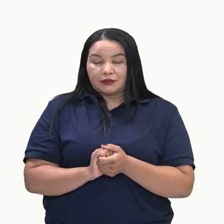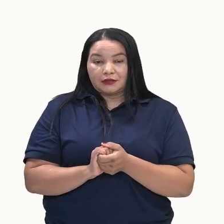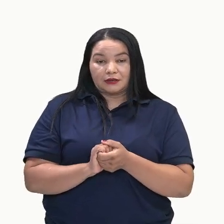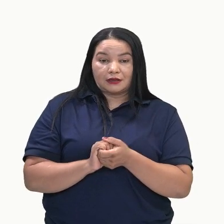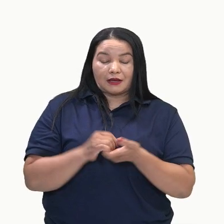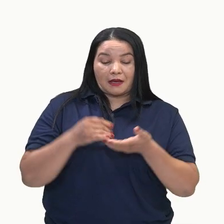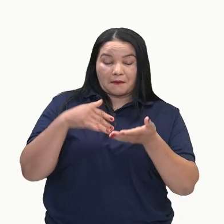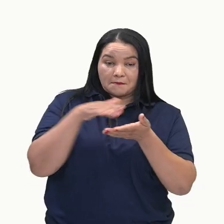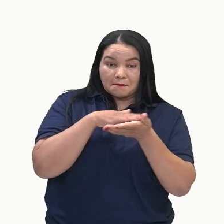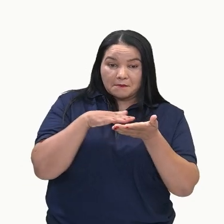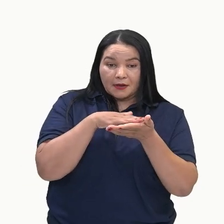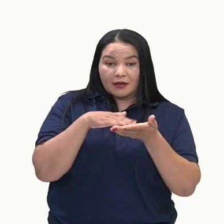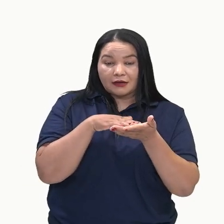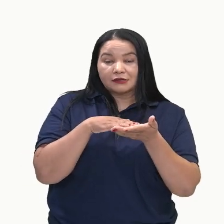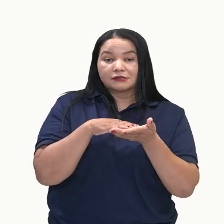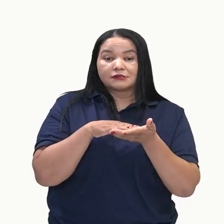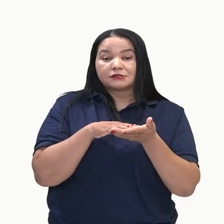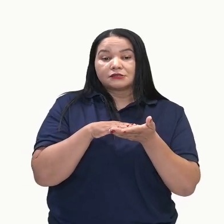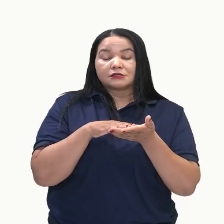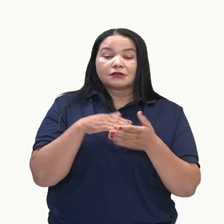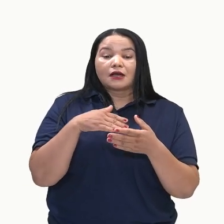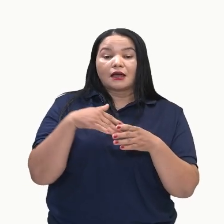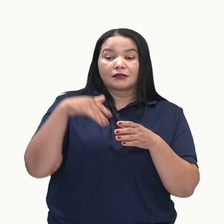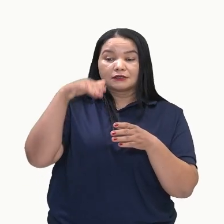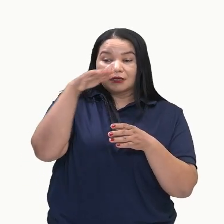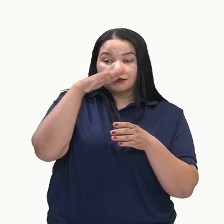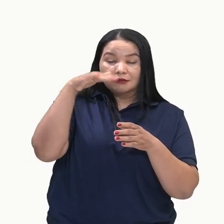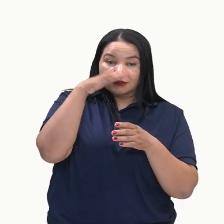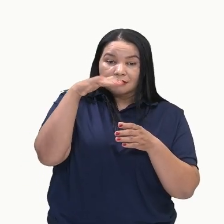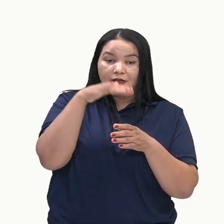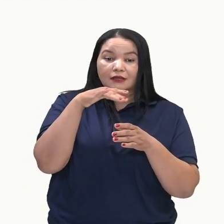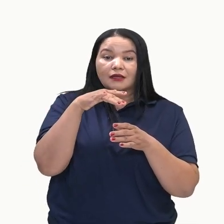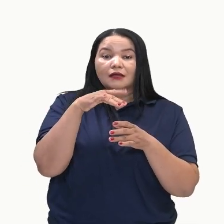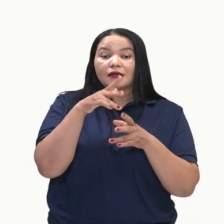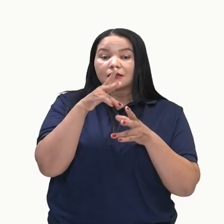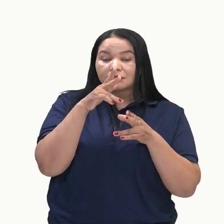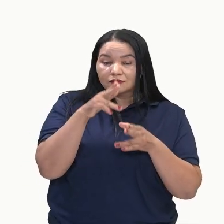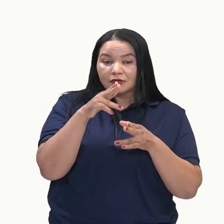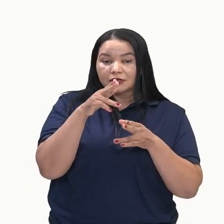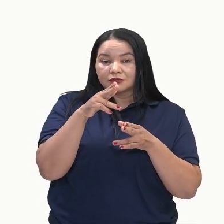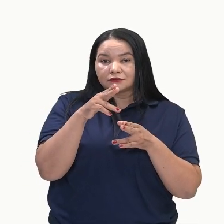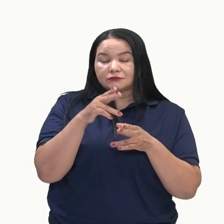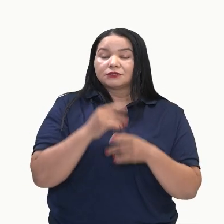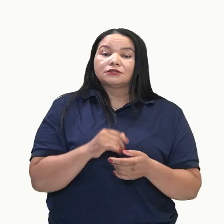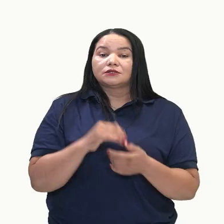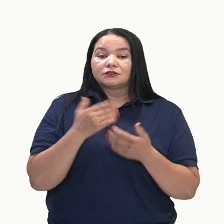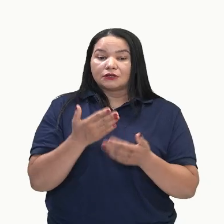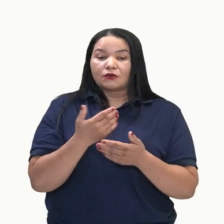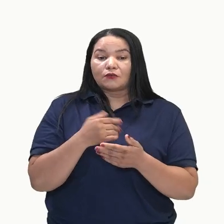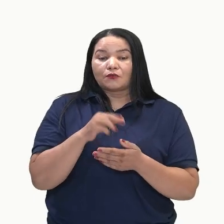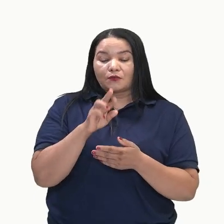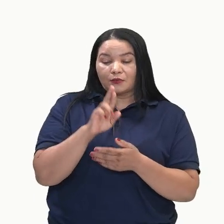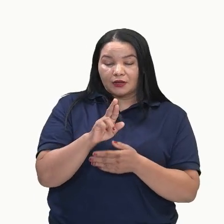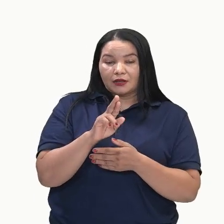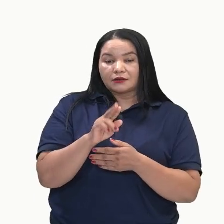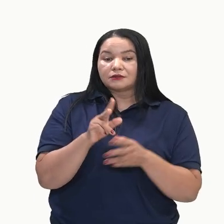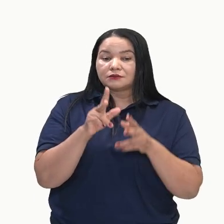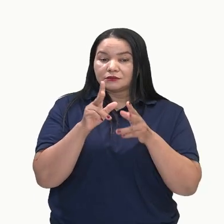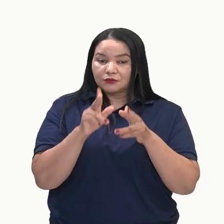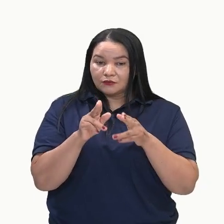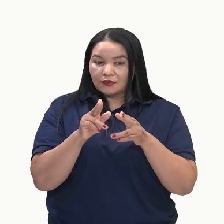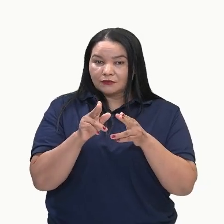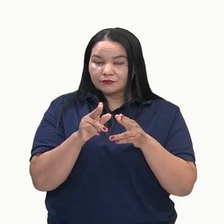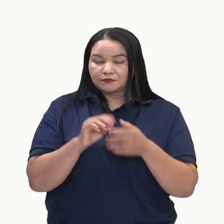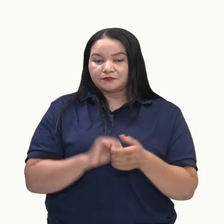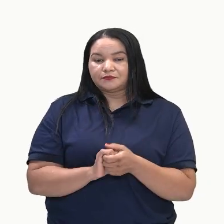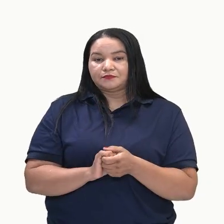base, vai ter o mesmo tamanho do que a tampa. Então, os raios aí serão iguais, tudo bem? Porque serão ali